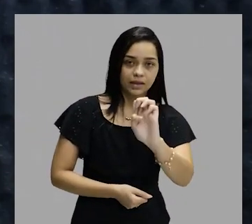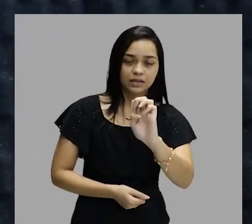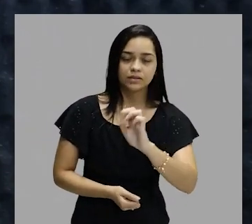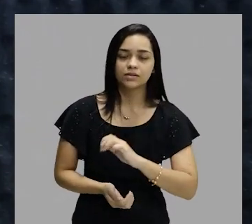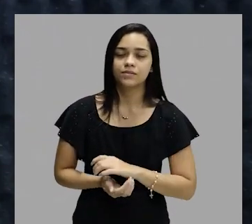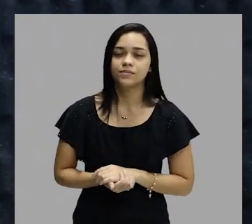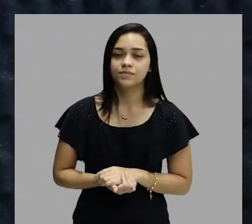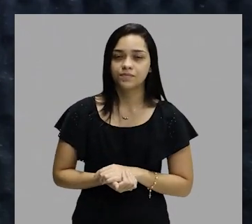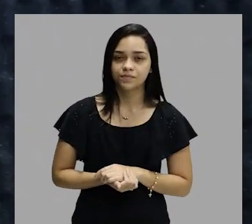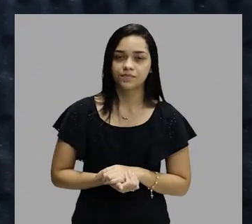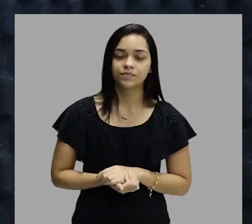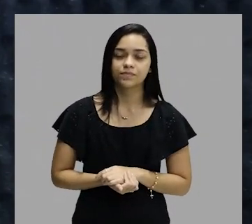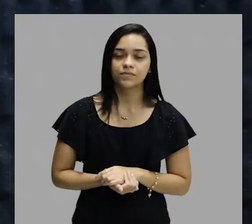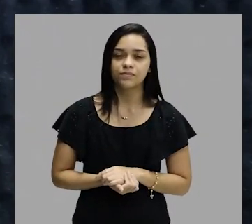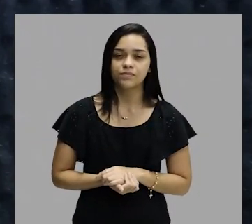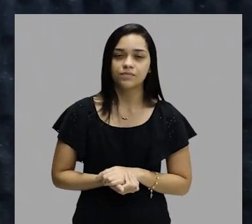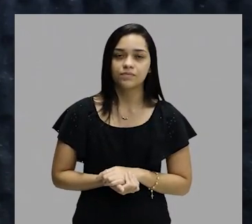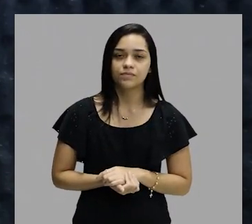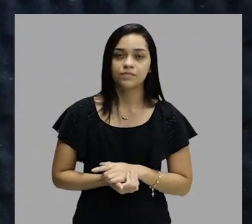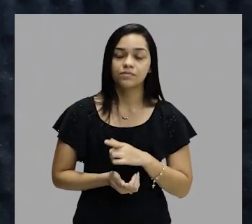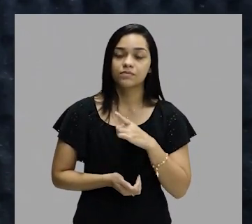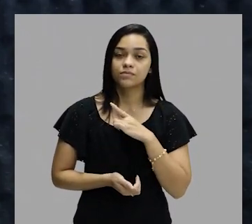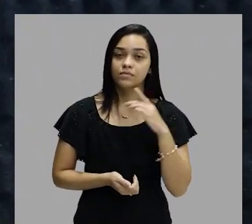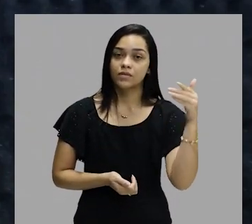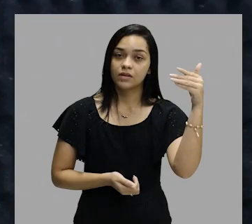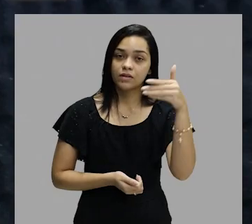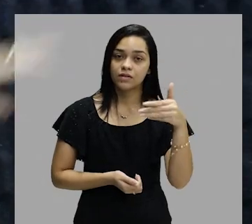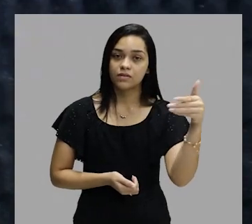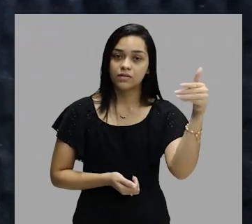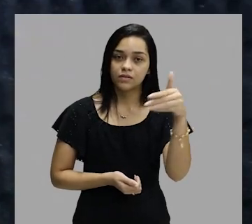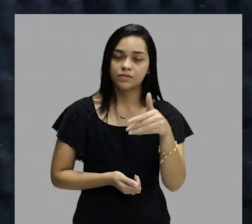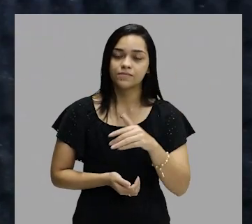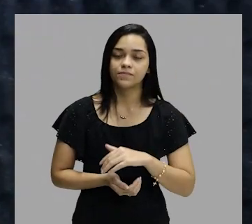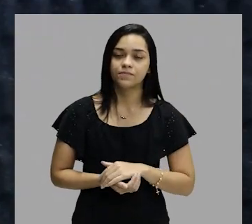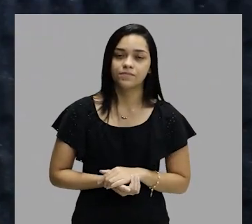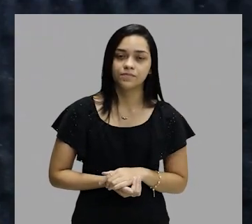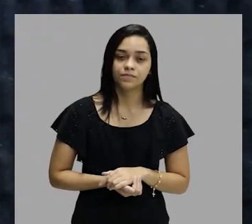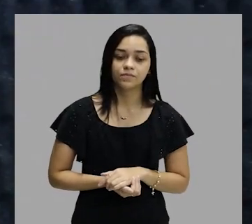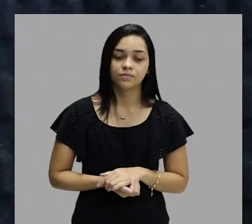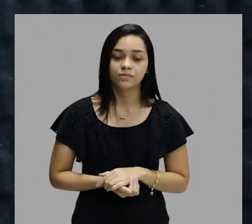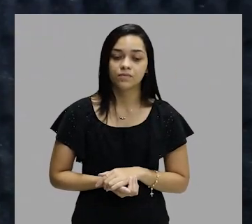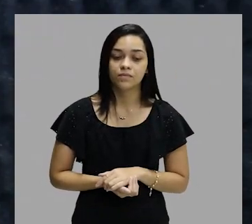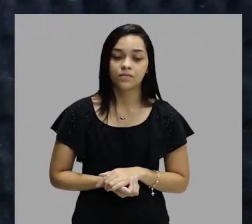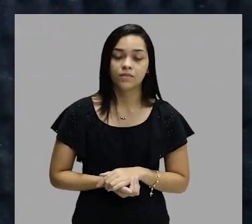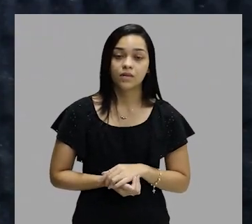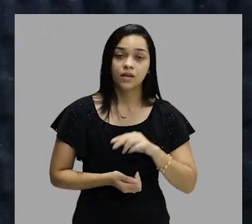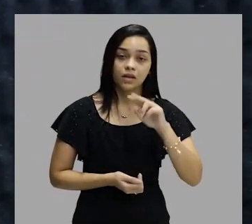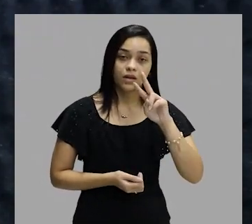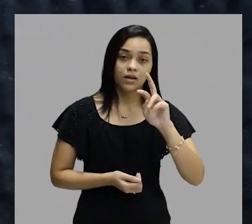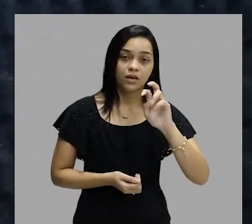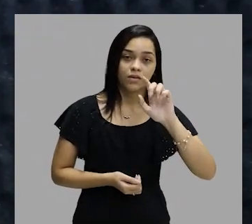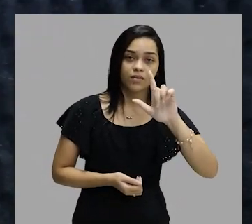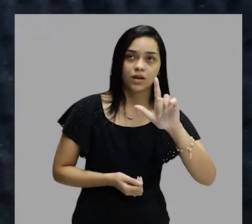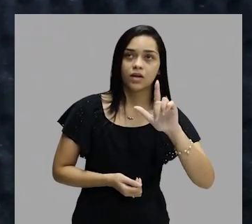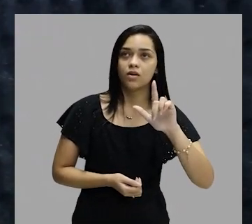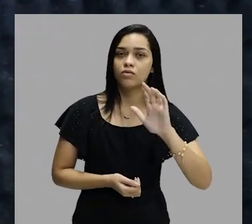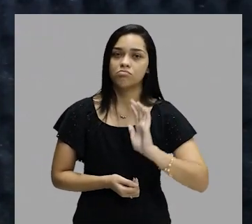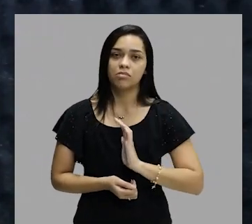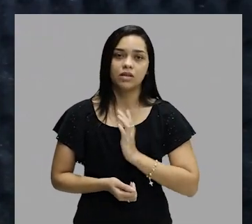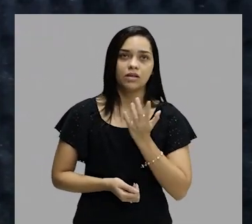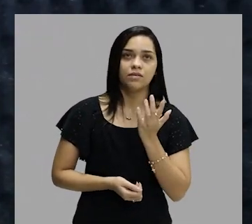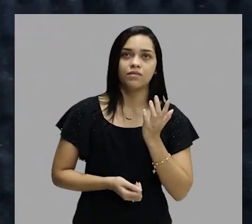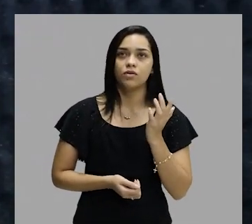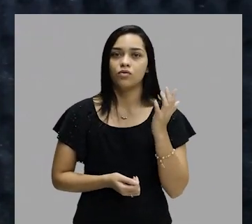Essência, essence. Frequência, frequency. E o véu, né, de terrível,